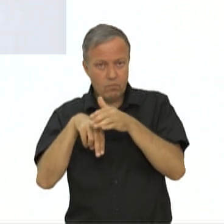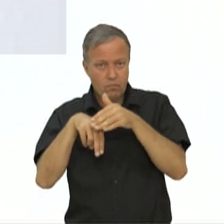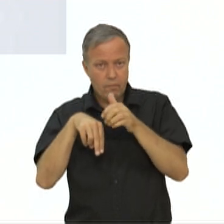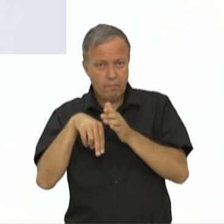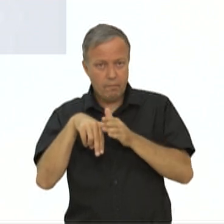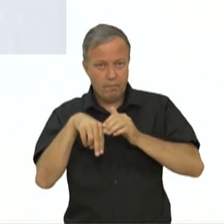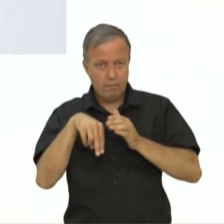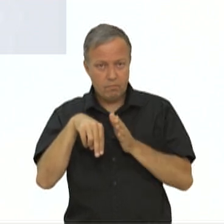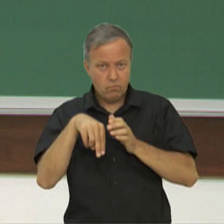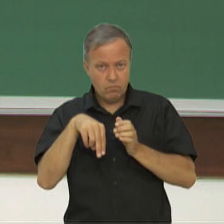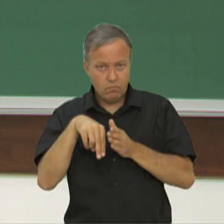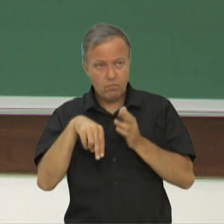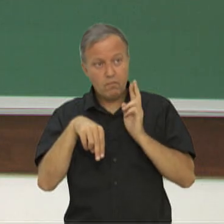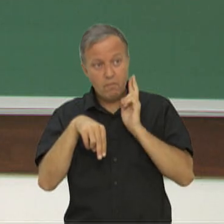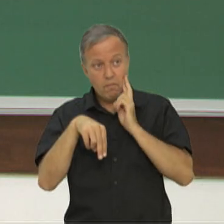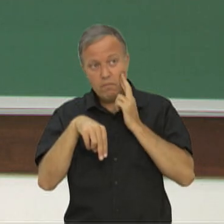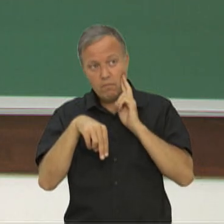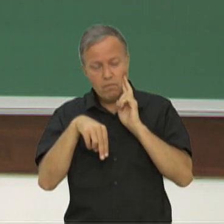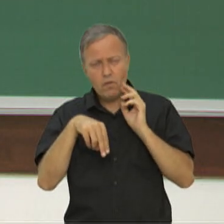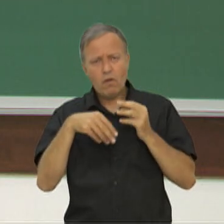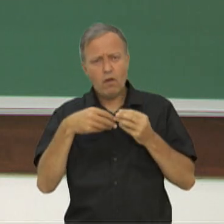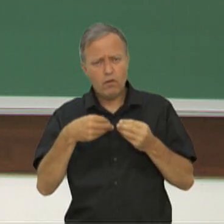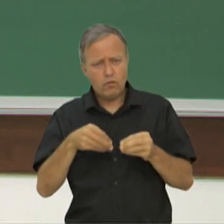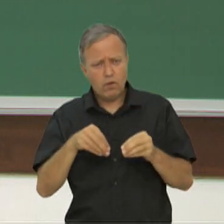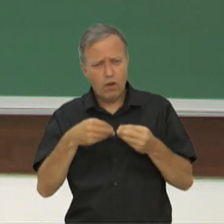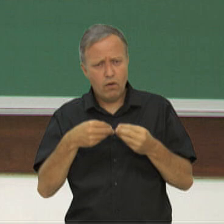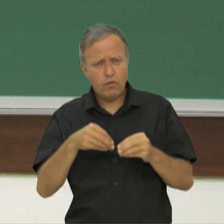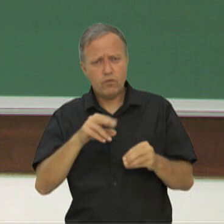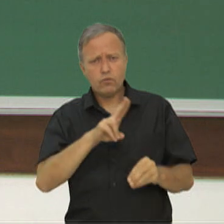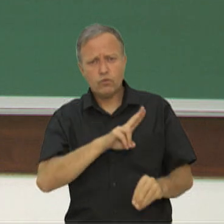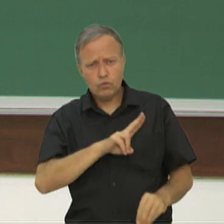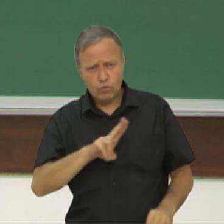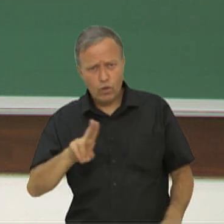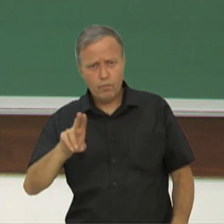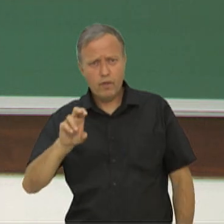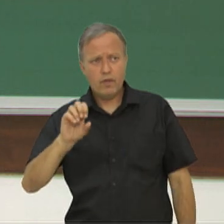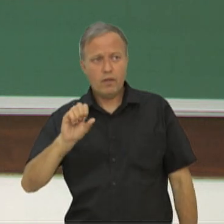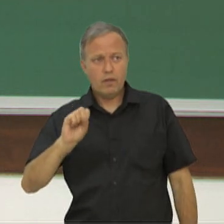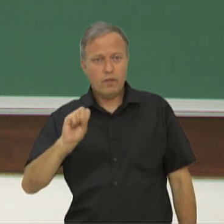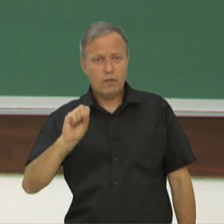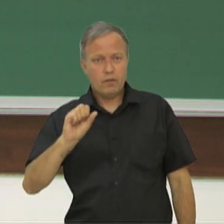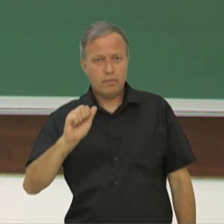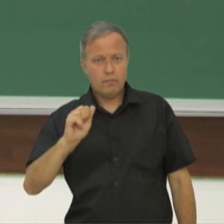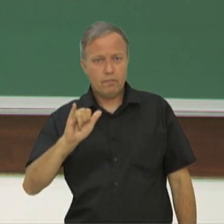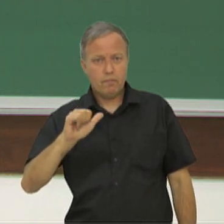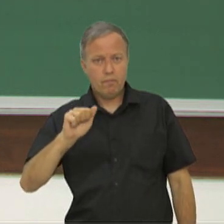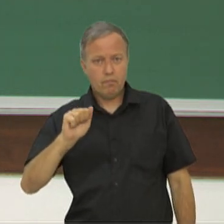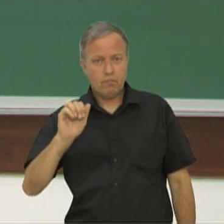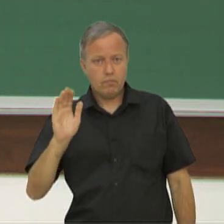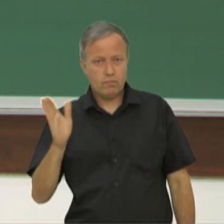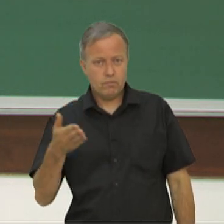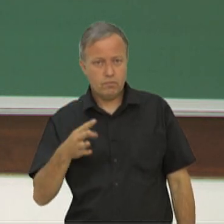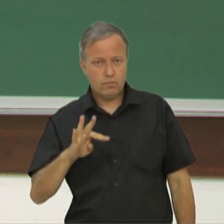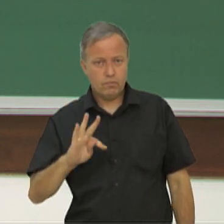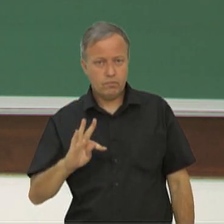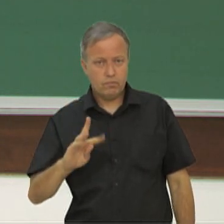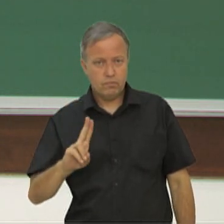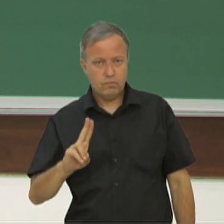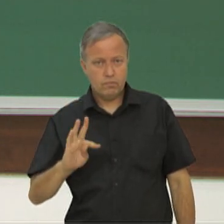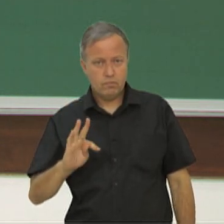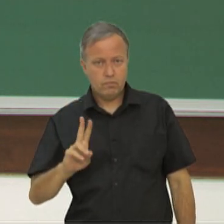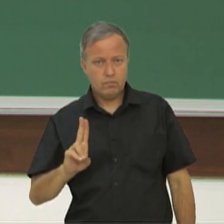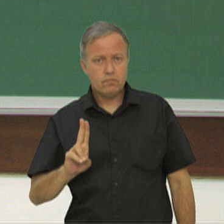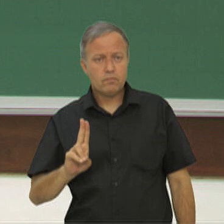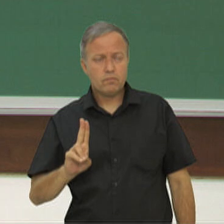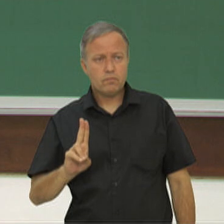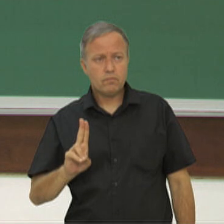com tecidos leves, né? Ela é chamada de saia tutu, tá? O que trouxe de benefício aí para o